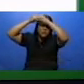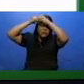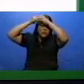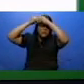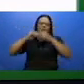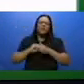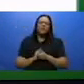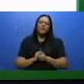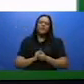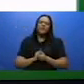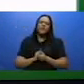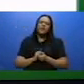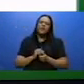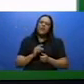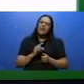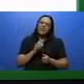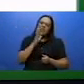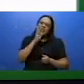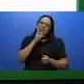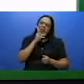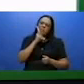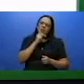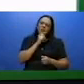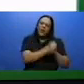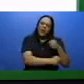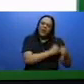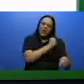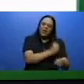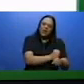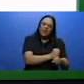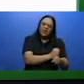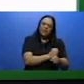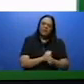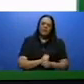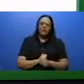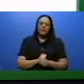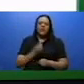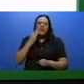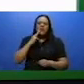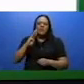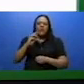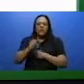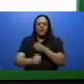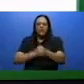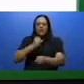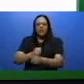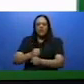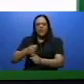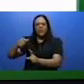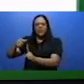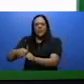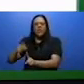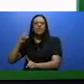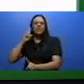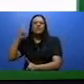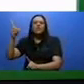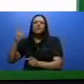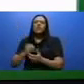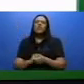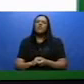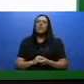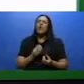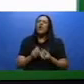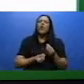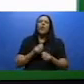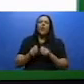Quanto tempo? Em anos, em dias, meses, milhões de anos? Pensa aí e